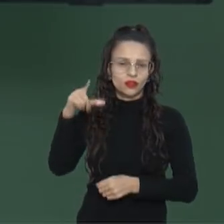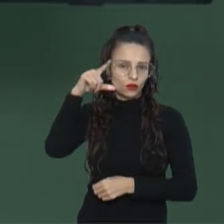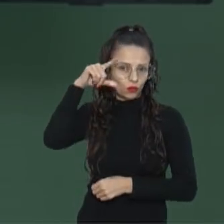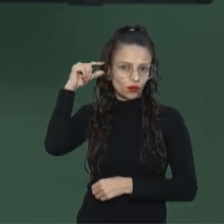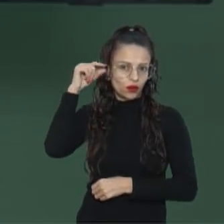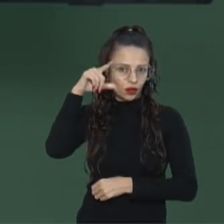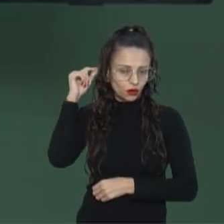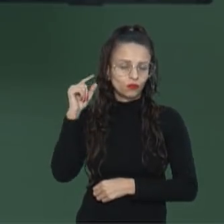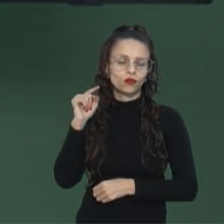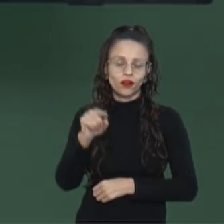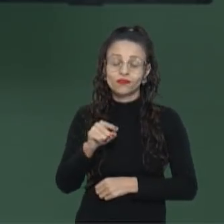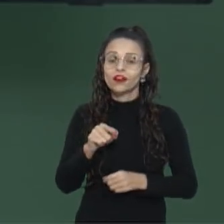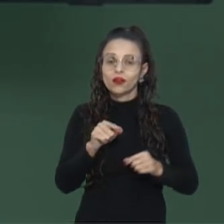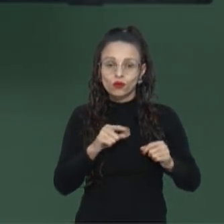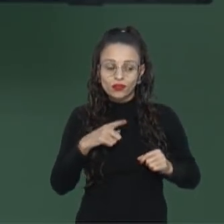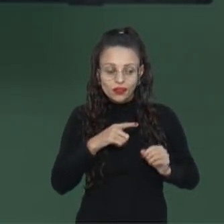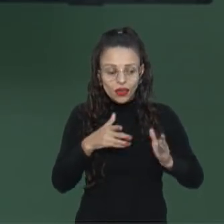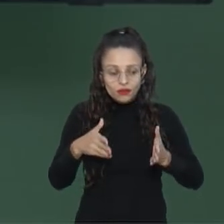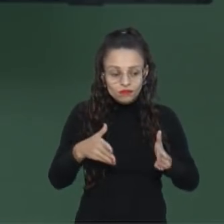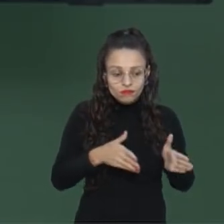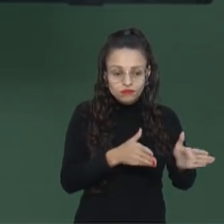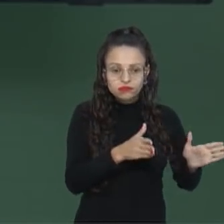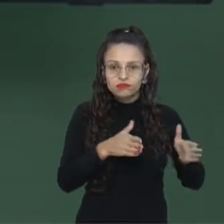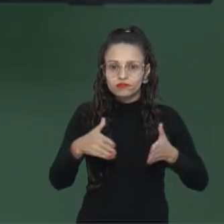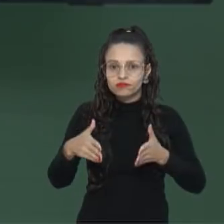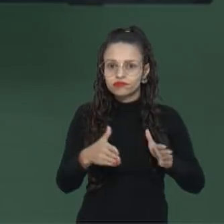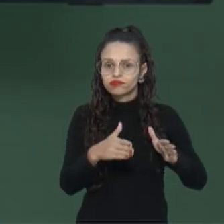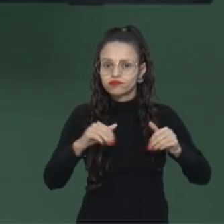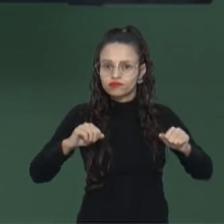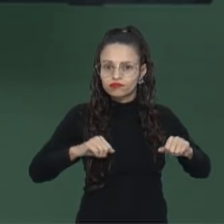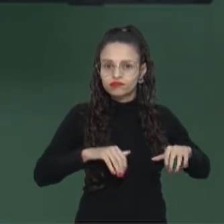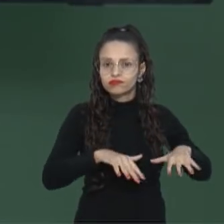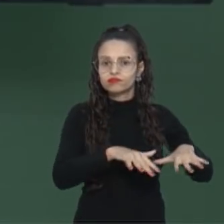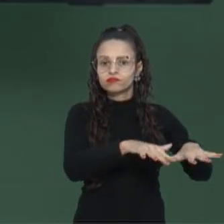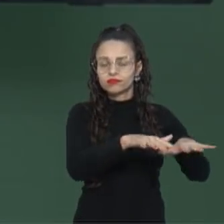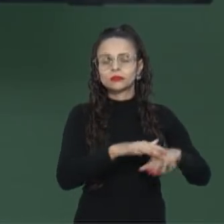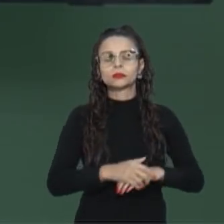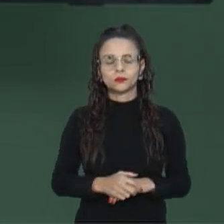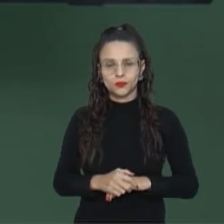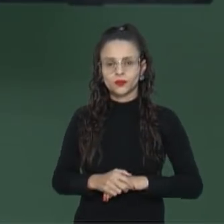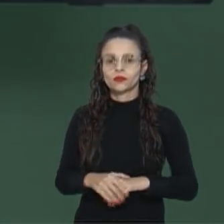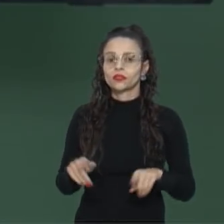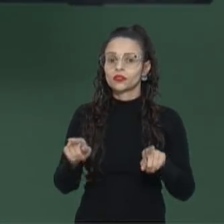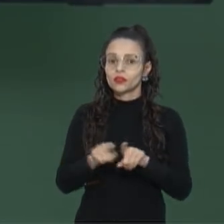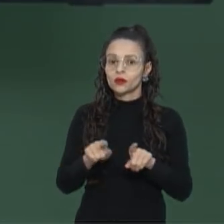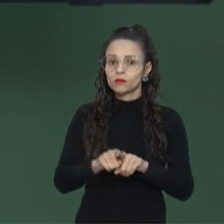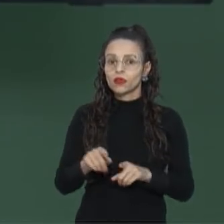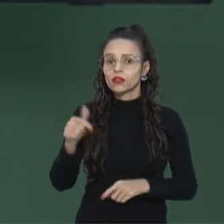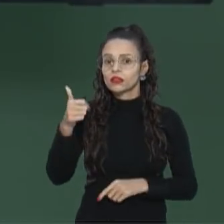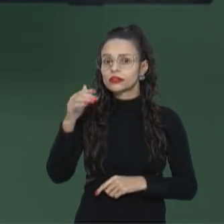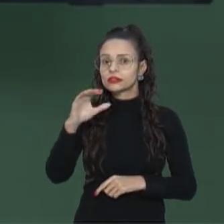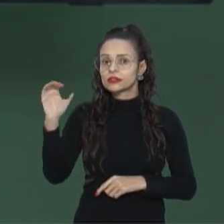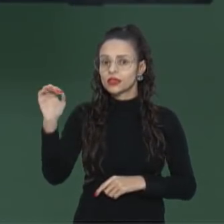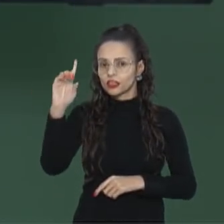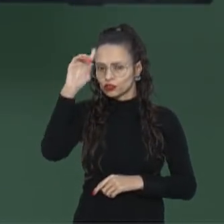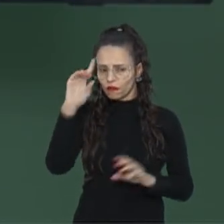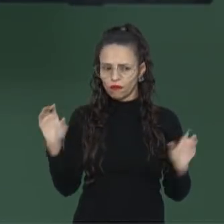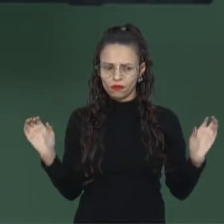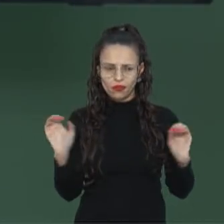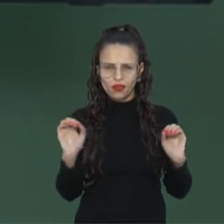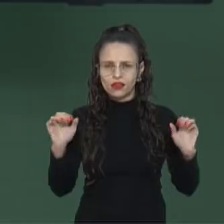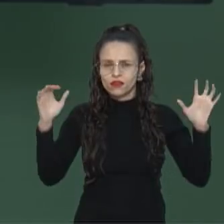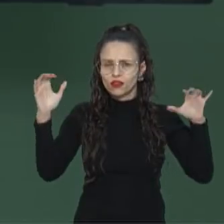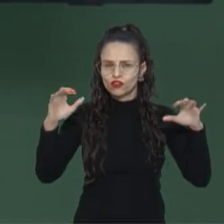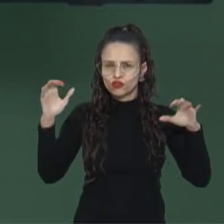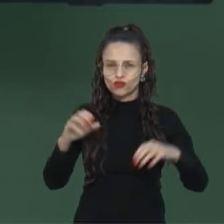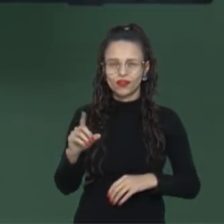os principais rios do estado. E não aconteceu isso nesses anos. Inclusive, tinha dado mais de 100 dias sem chuva. Porém, ali a reportagem fala